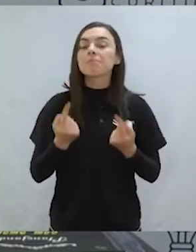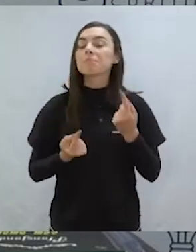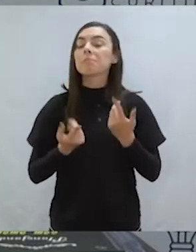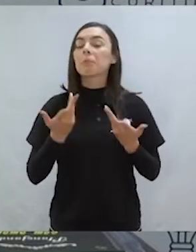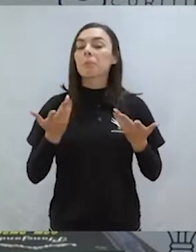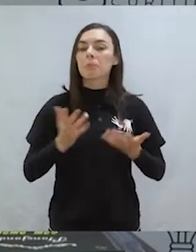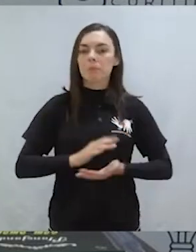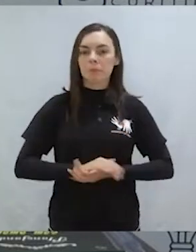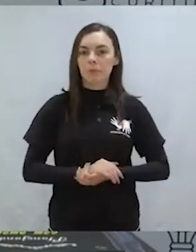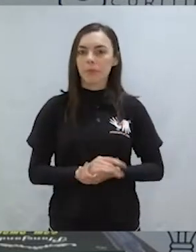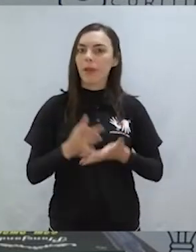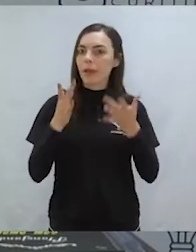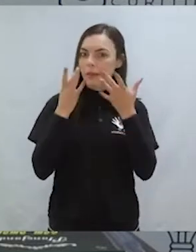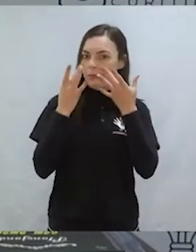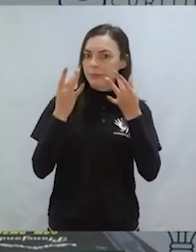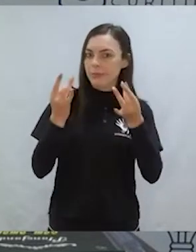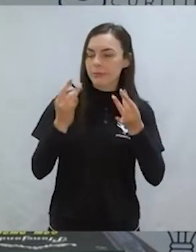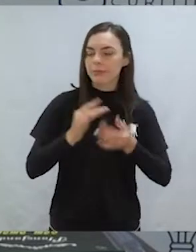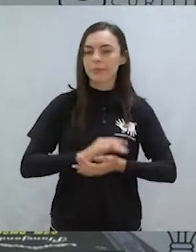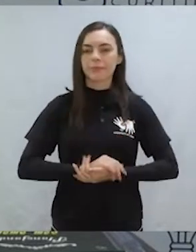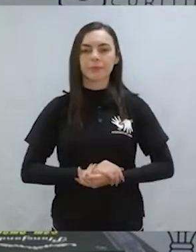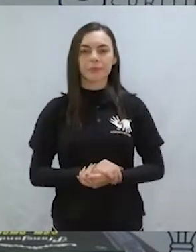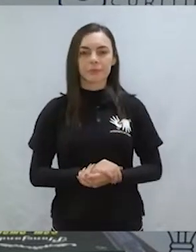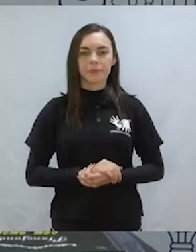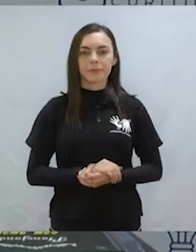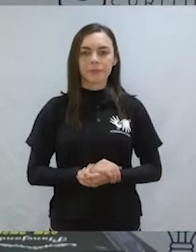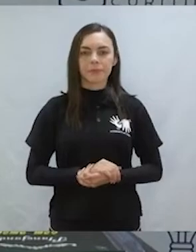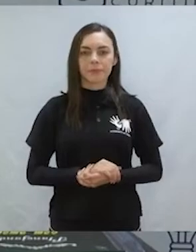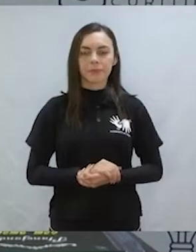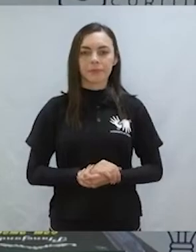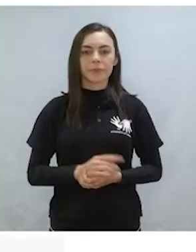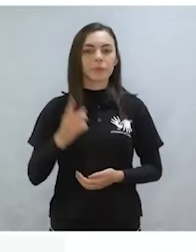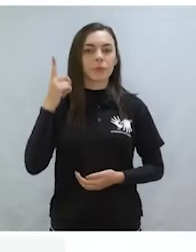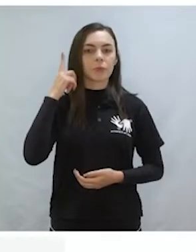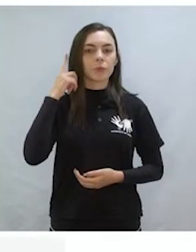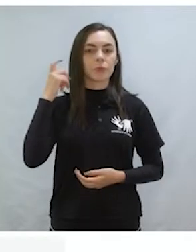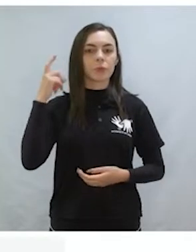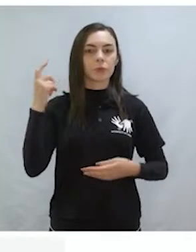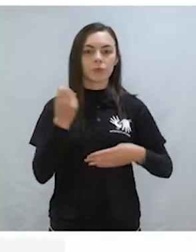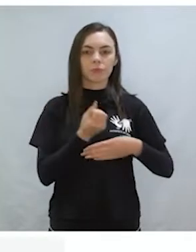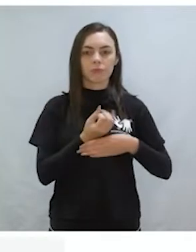adivinhar que som é esse. Presta atenção.